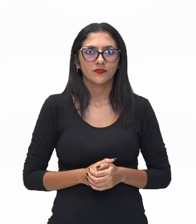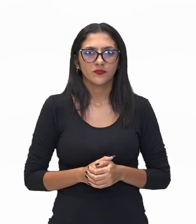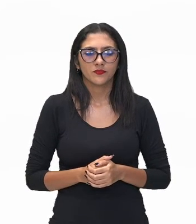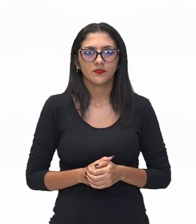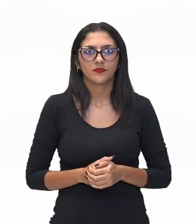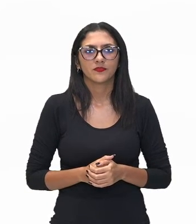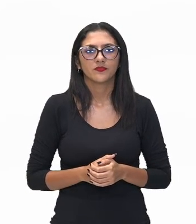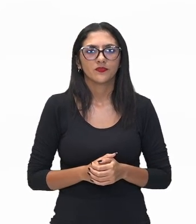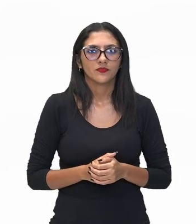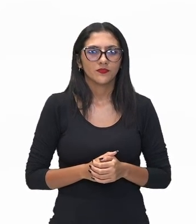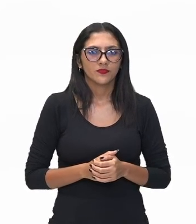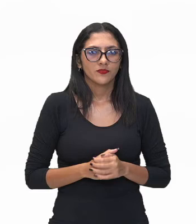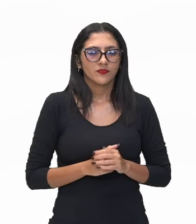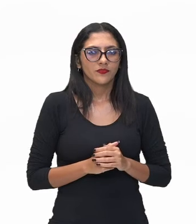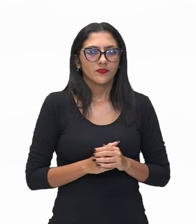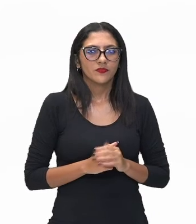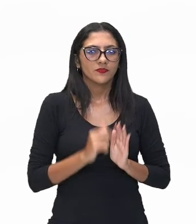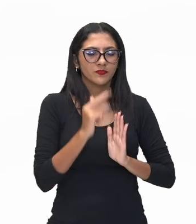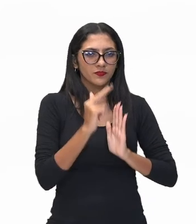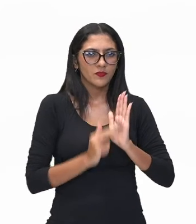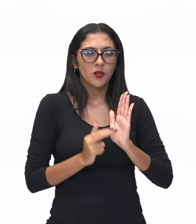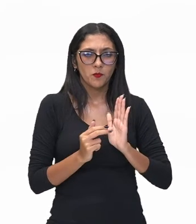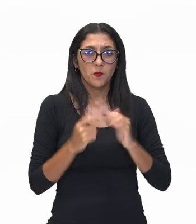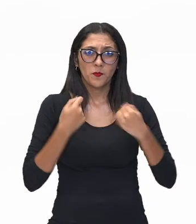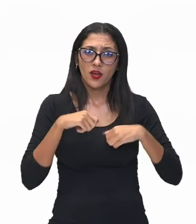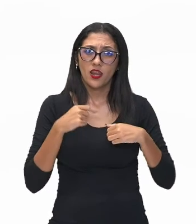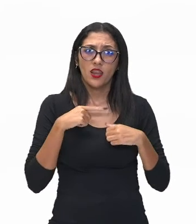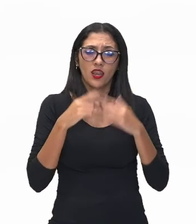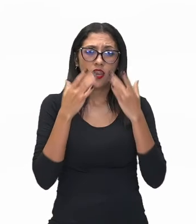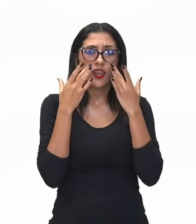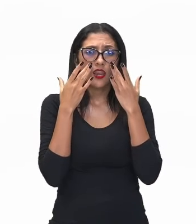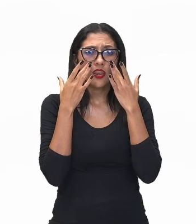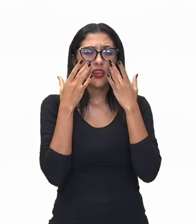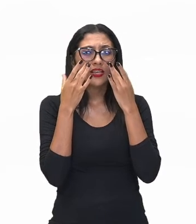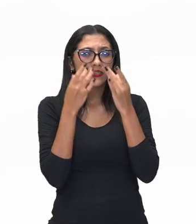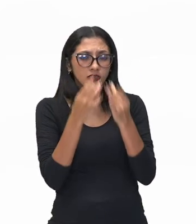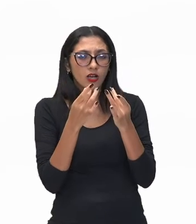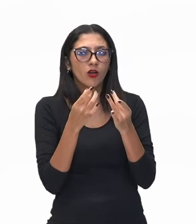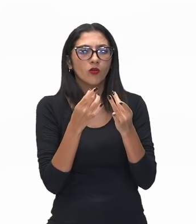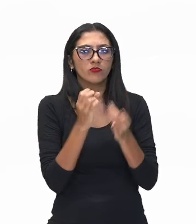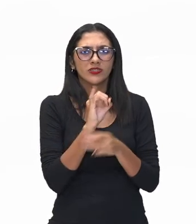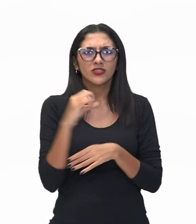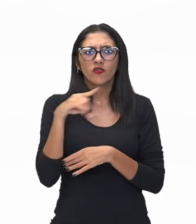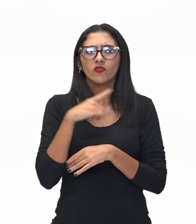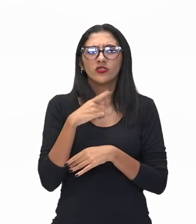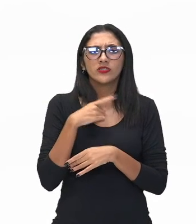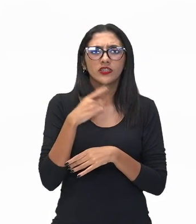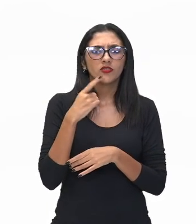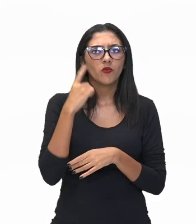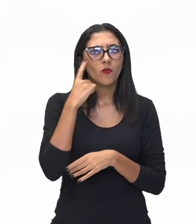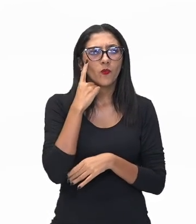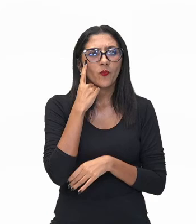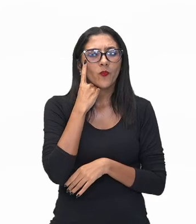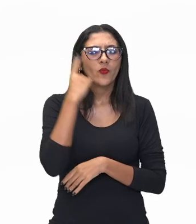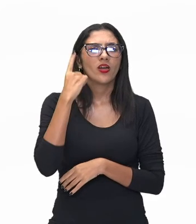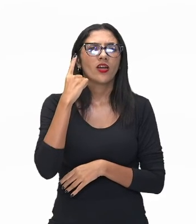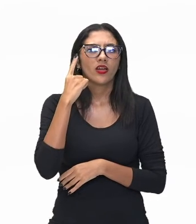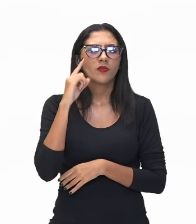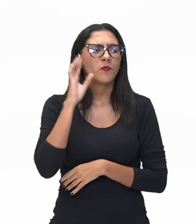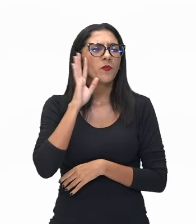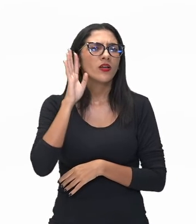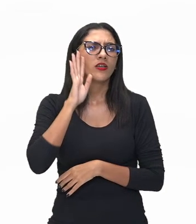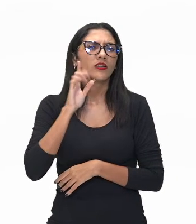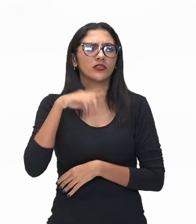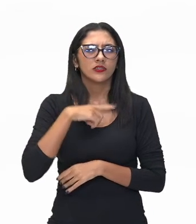eu fico louco. Olha, prestem bastante atenção se vocês vão deduzir alguma coisa desse texto, tá?